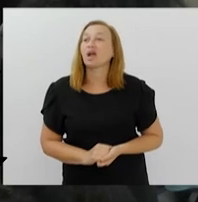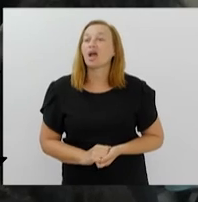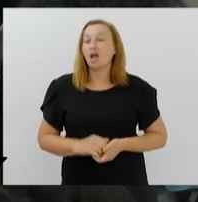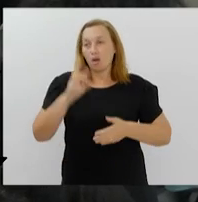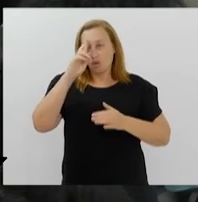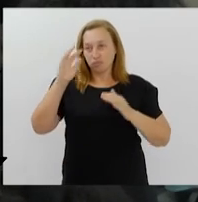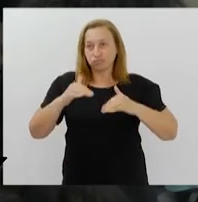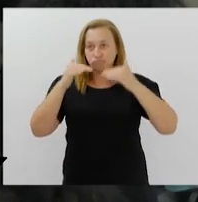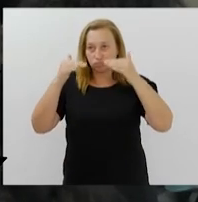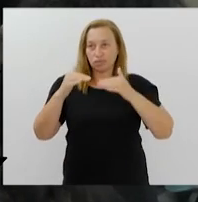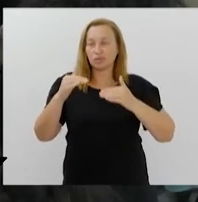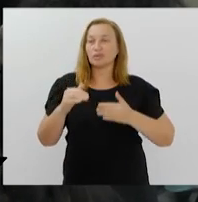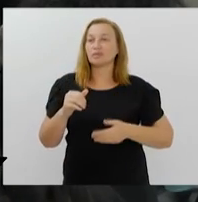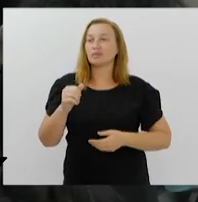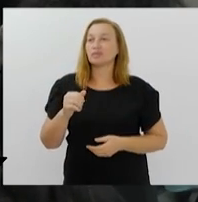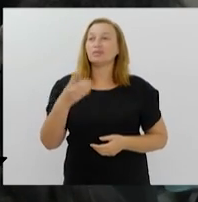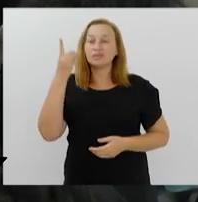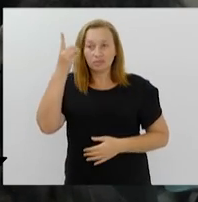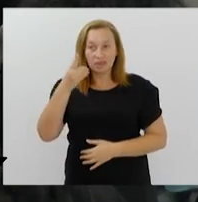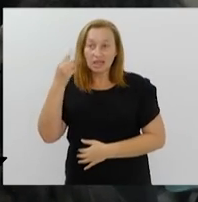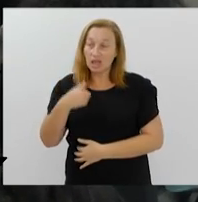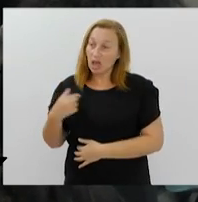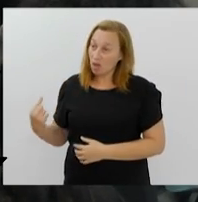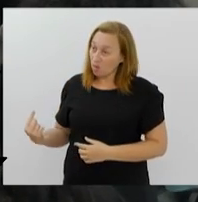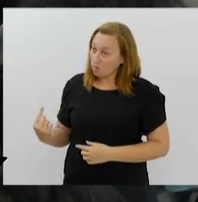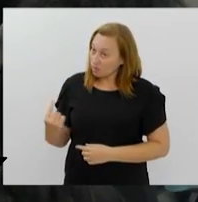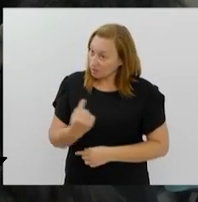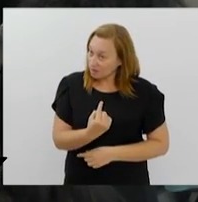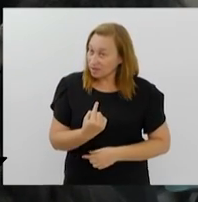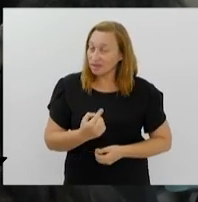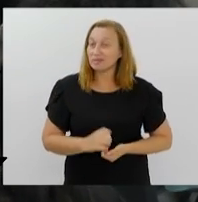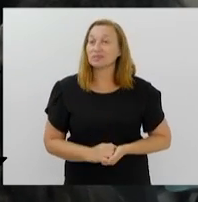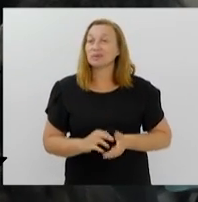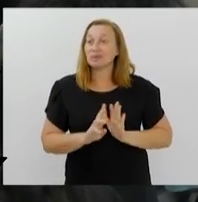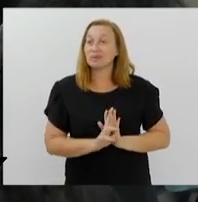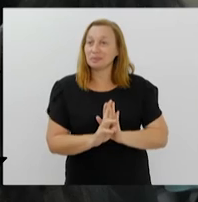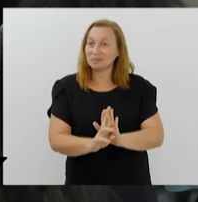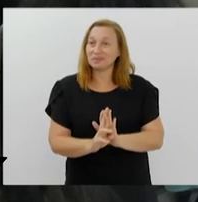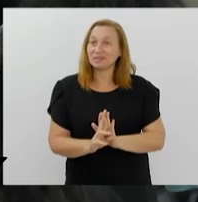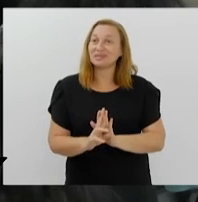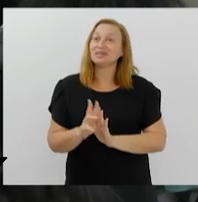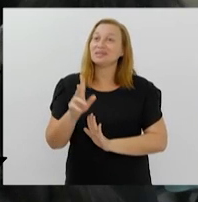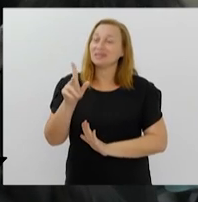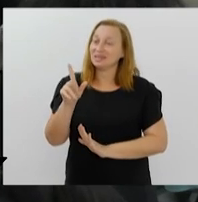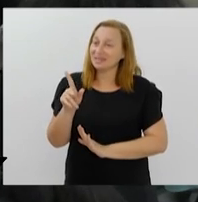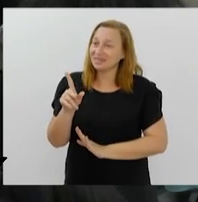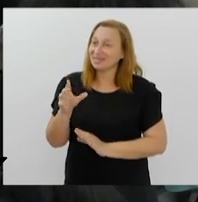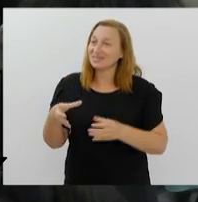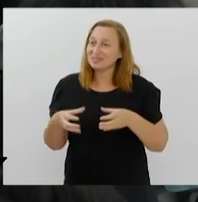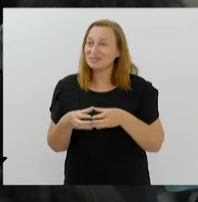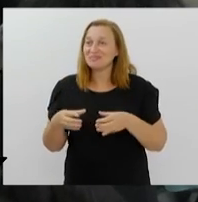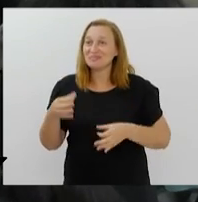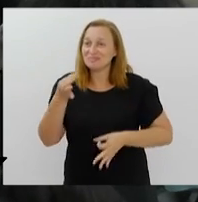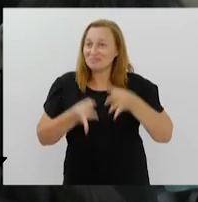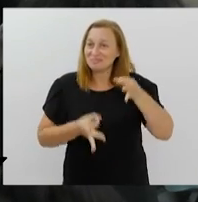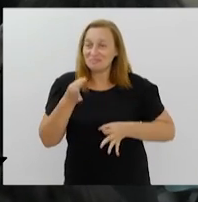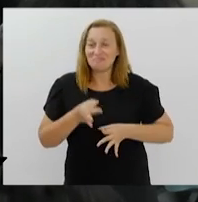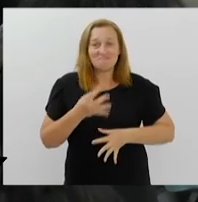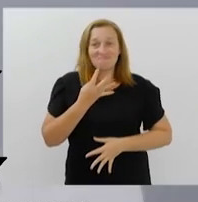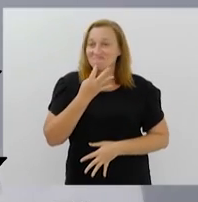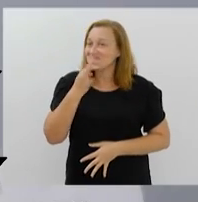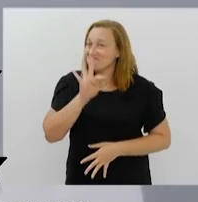con censa máxima venia eu vim aqui eh como representante do departamento jurídico da Unimed ferge eu não tenho